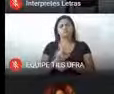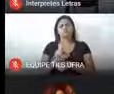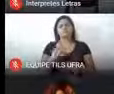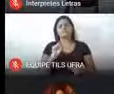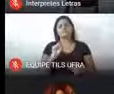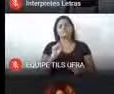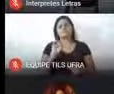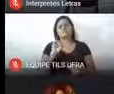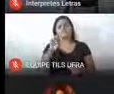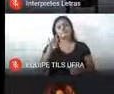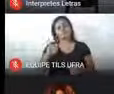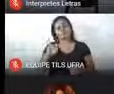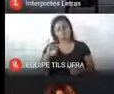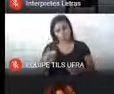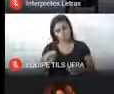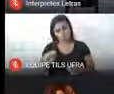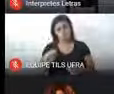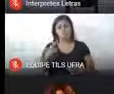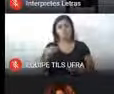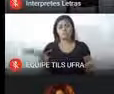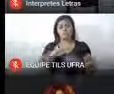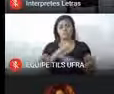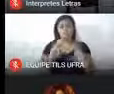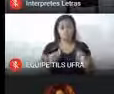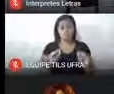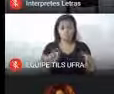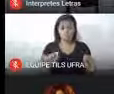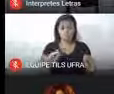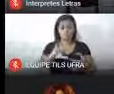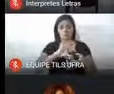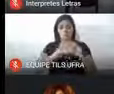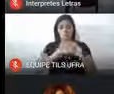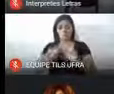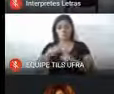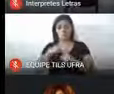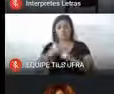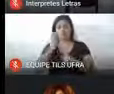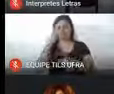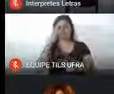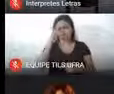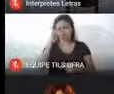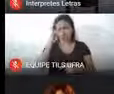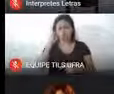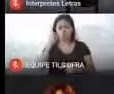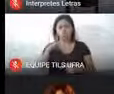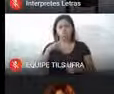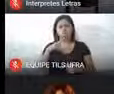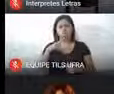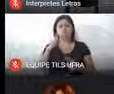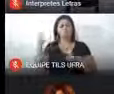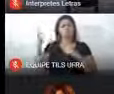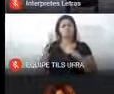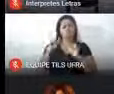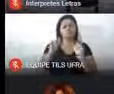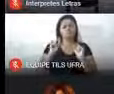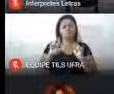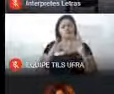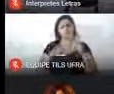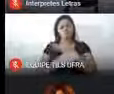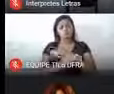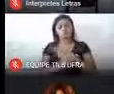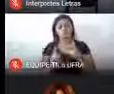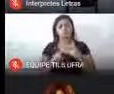e à experiência, sinalizando aspectos do modo de vida, da organização da vida social, das concepções e